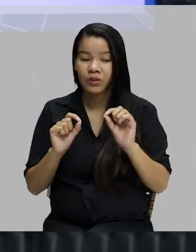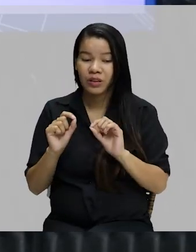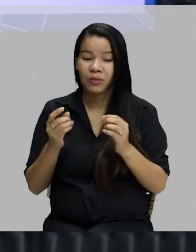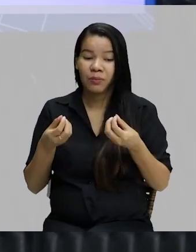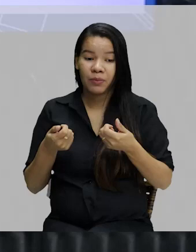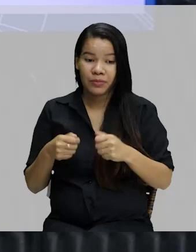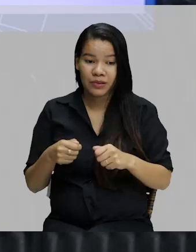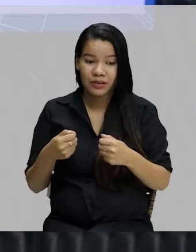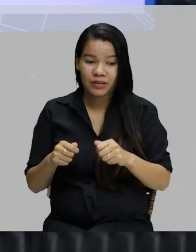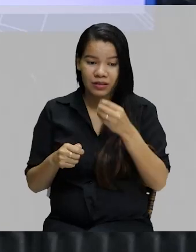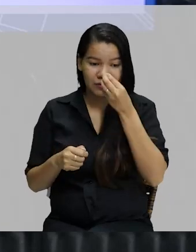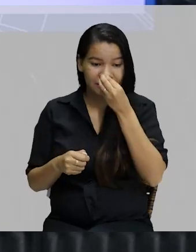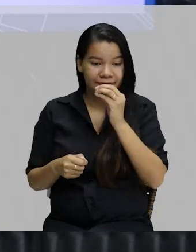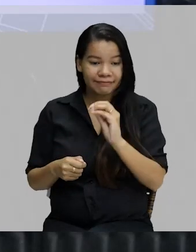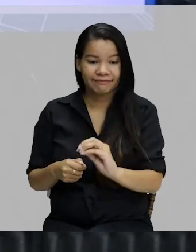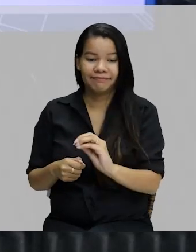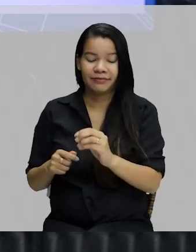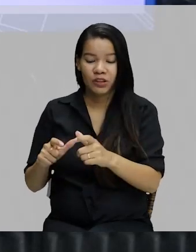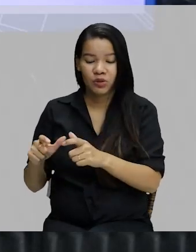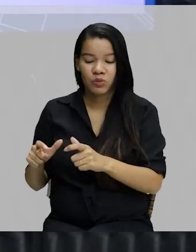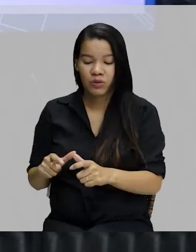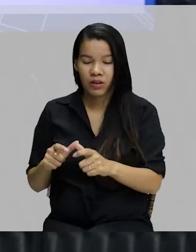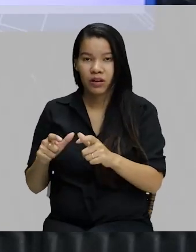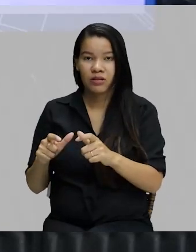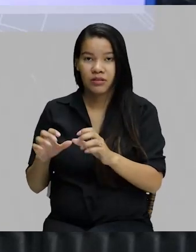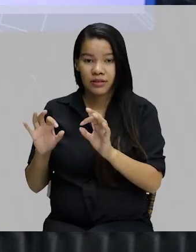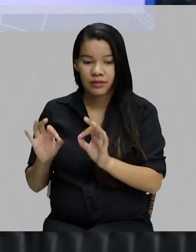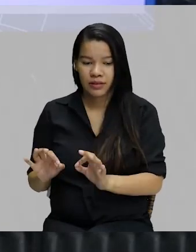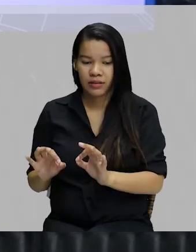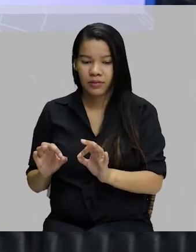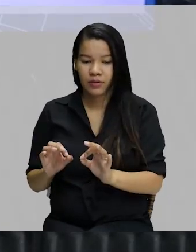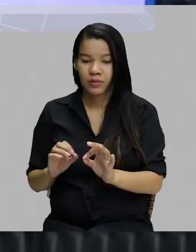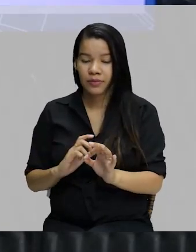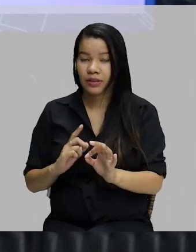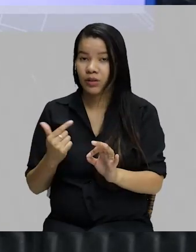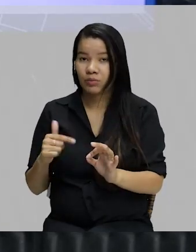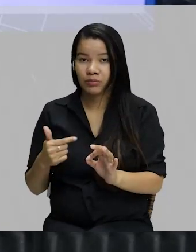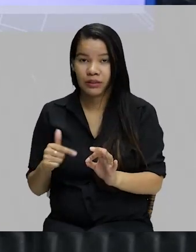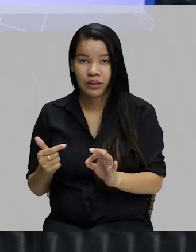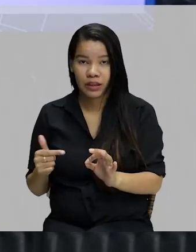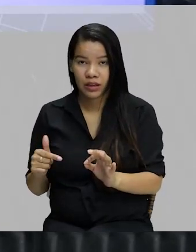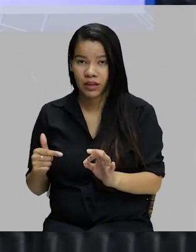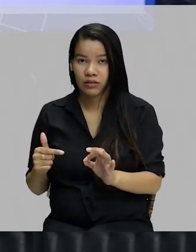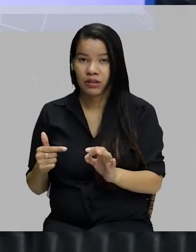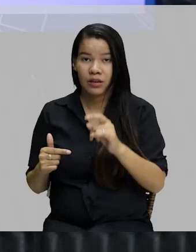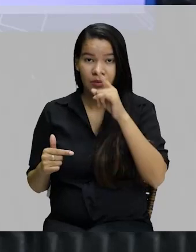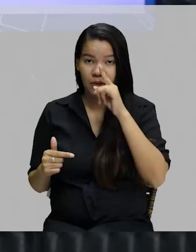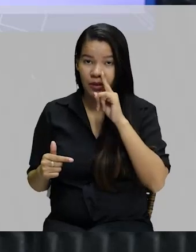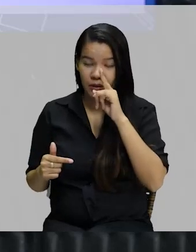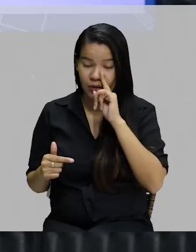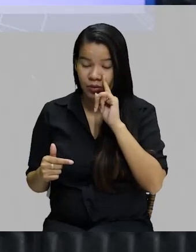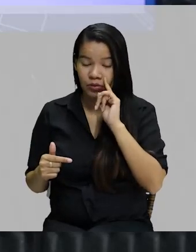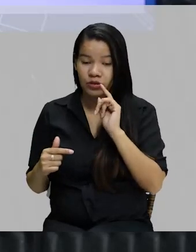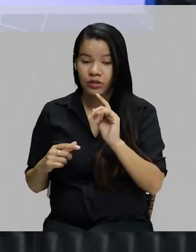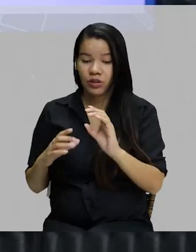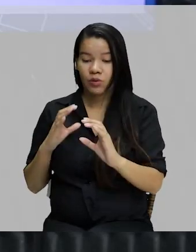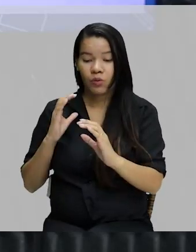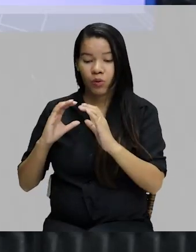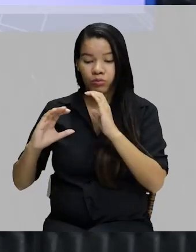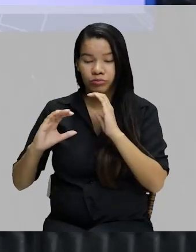para não haver perigo de entrarmos em contato com tal substância, com tal lixo.